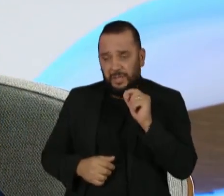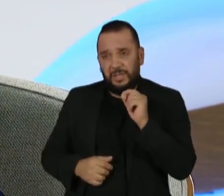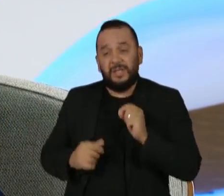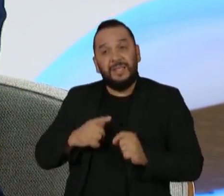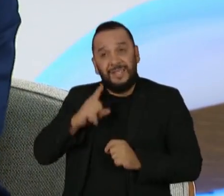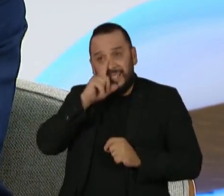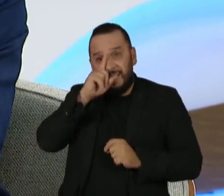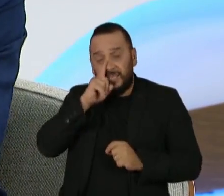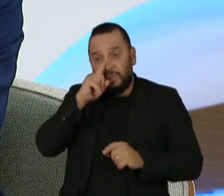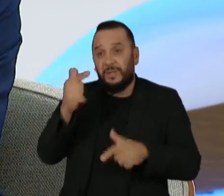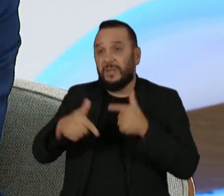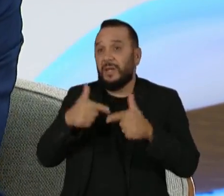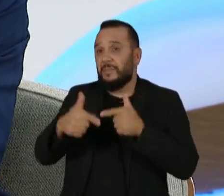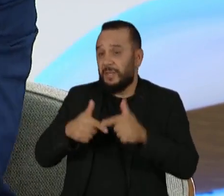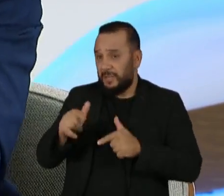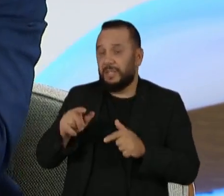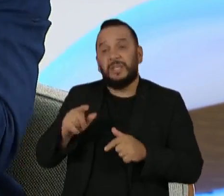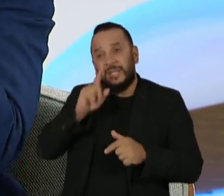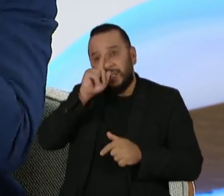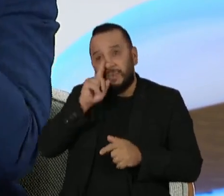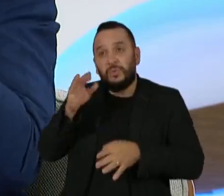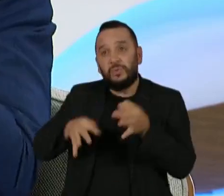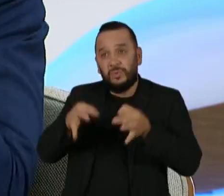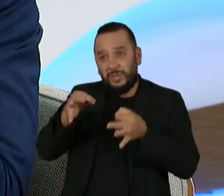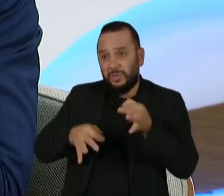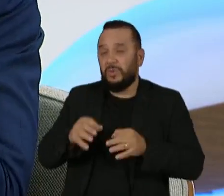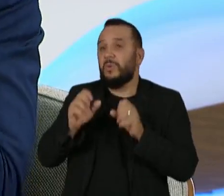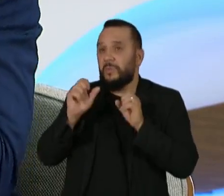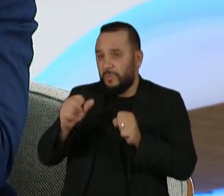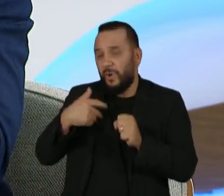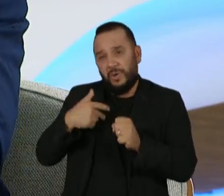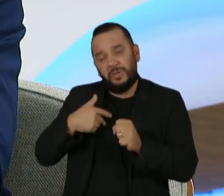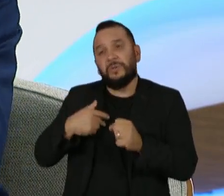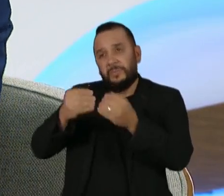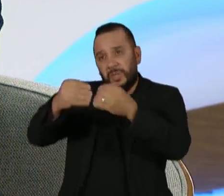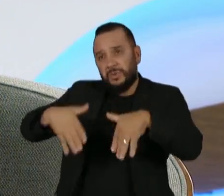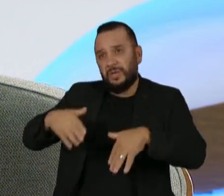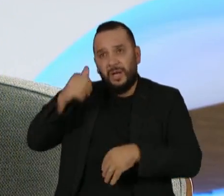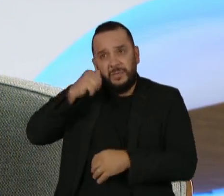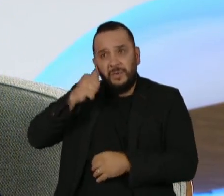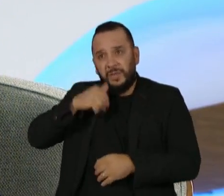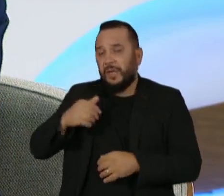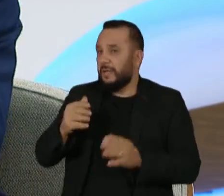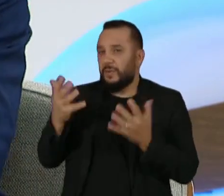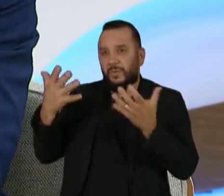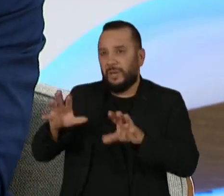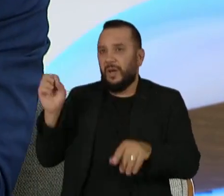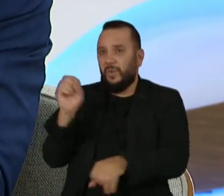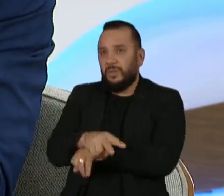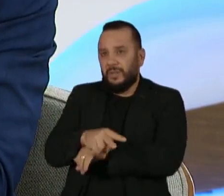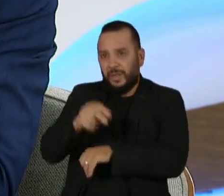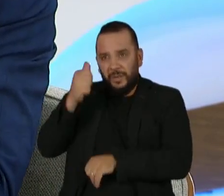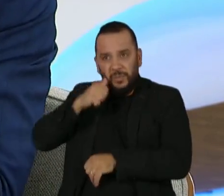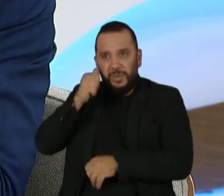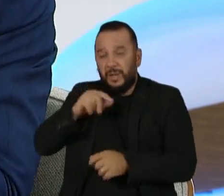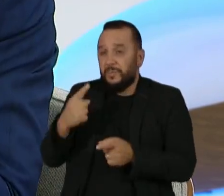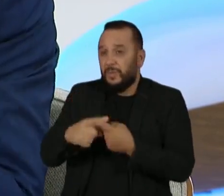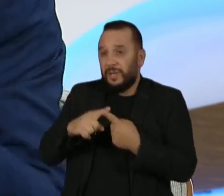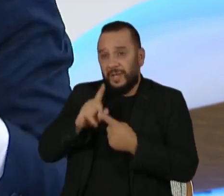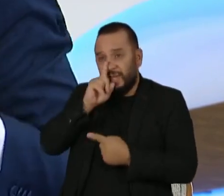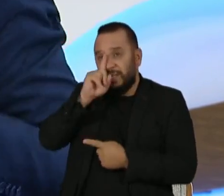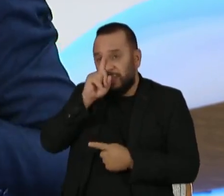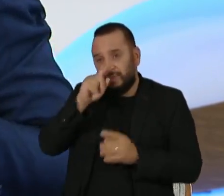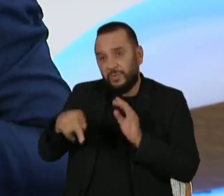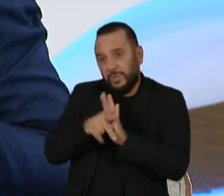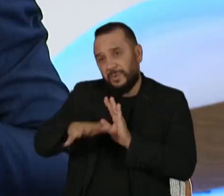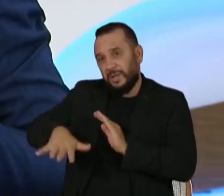risco trabalhista, um grande risco jurídico e poderia ter um efeito rebote de não contratação de mulheres por conta desse risco que geraria